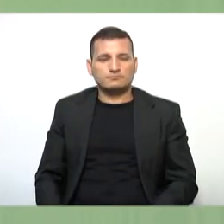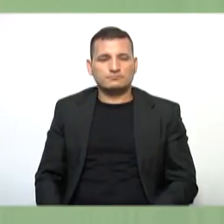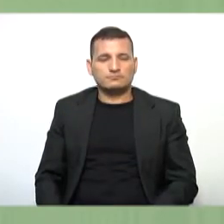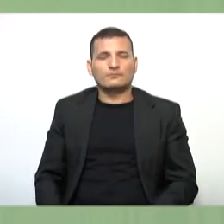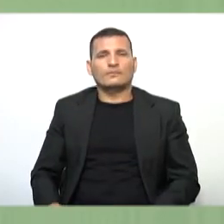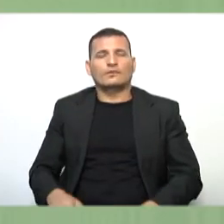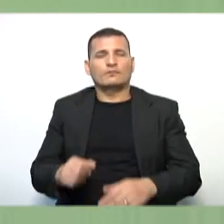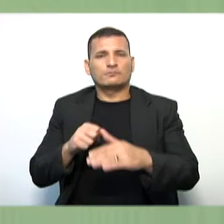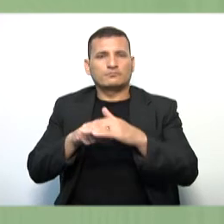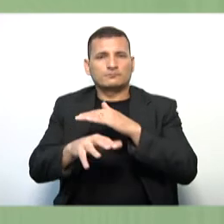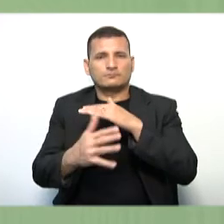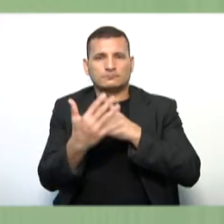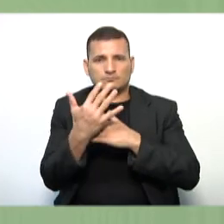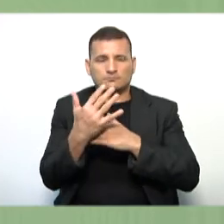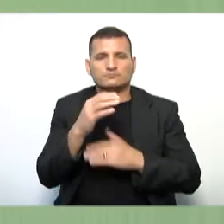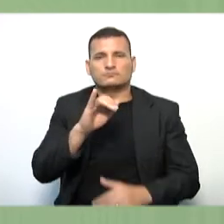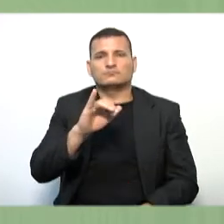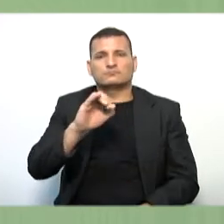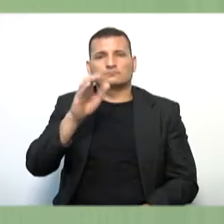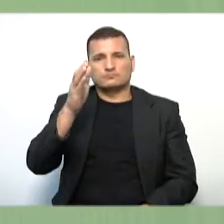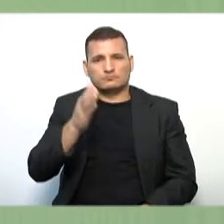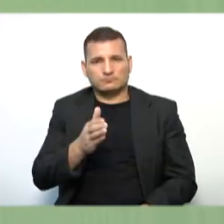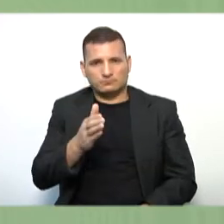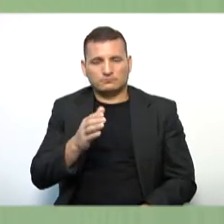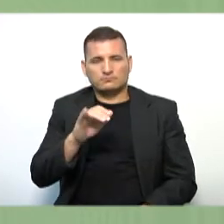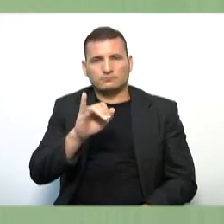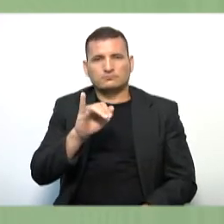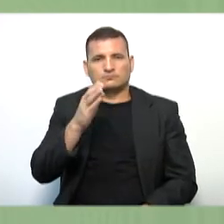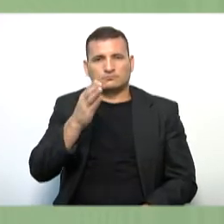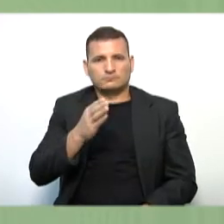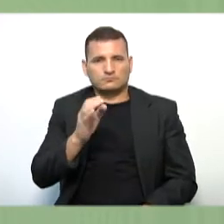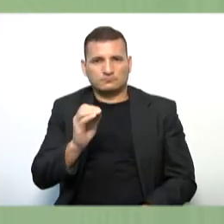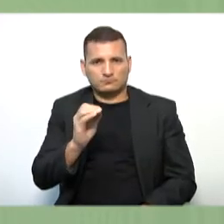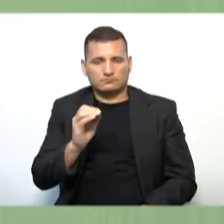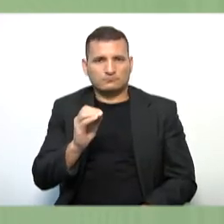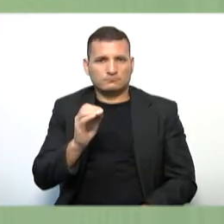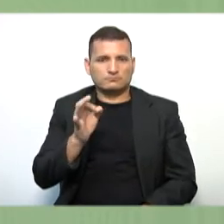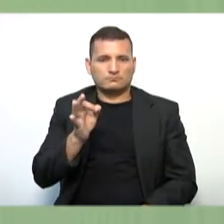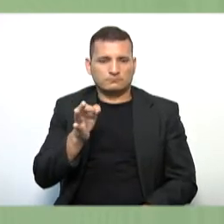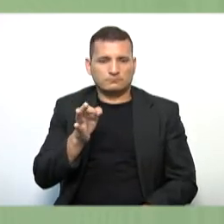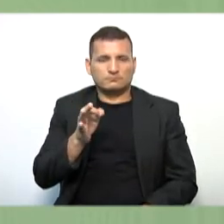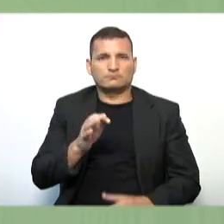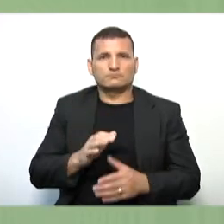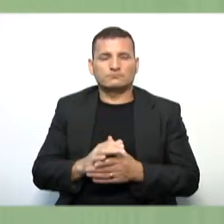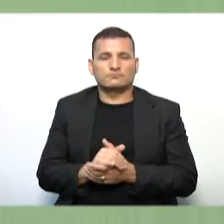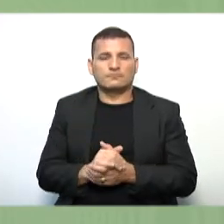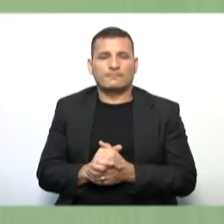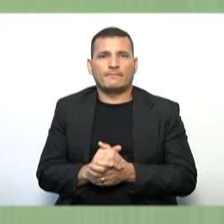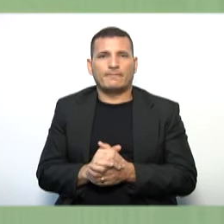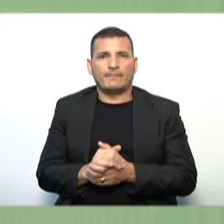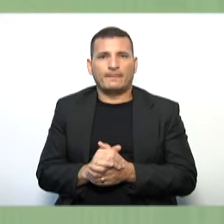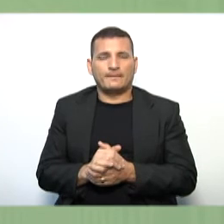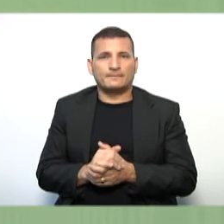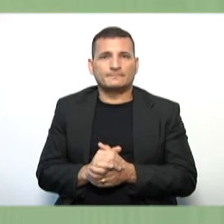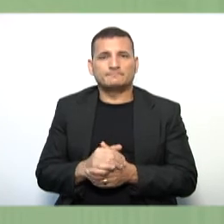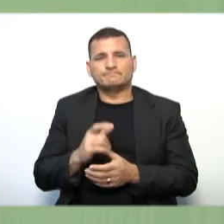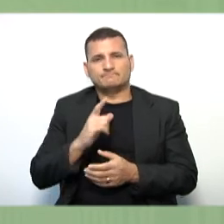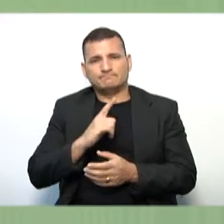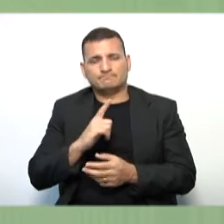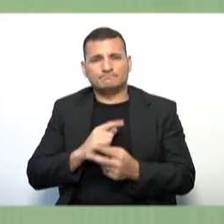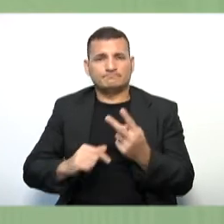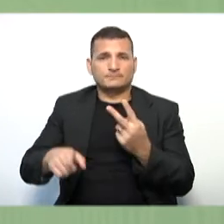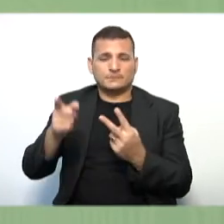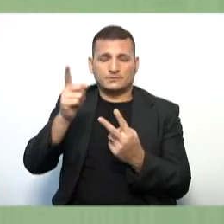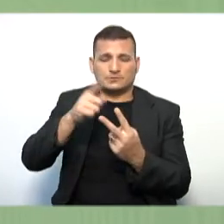E aí a gente entra nos nossos dispositivos de entrada e saída, já chegando para os finalmente da nossa revisão, tá? Nós temos dois